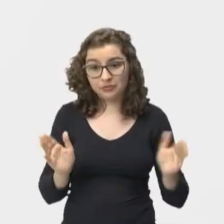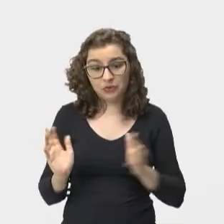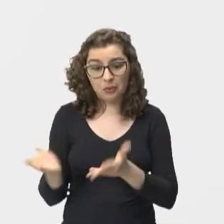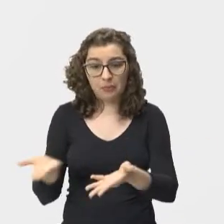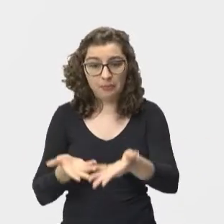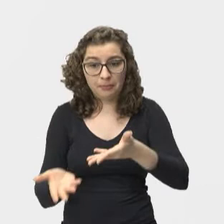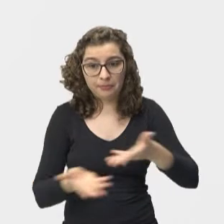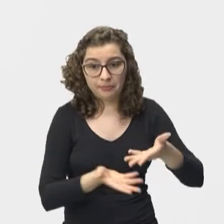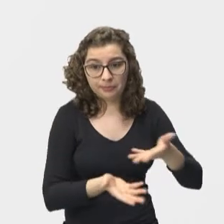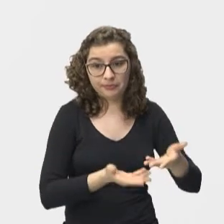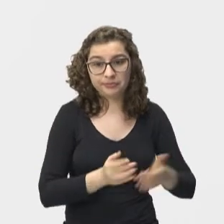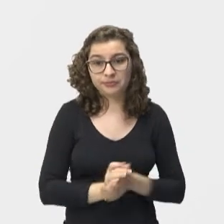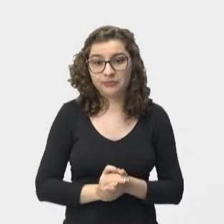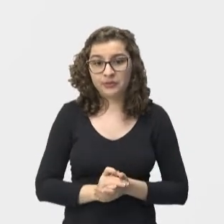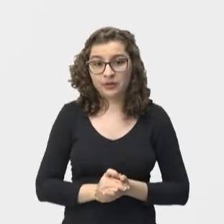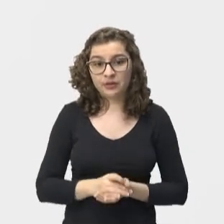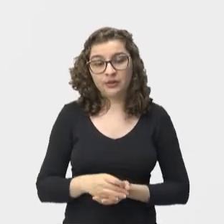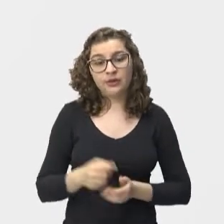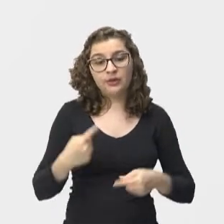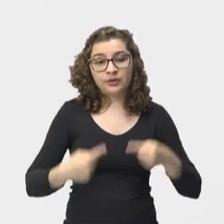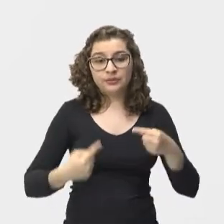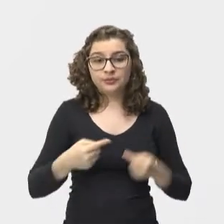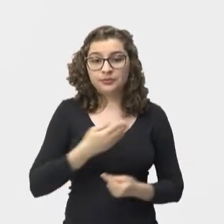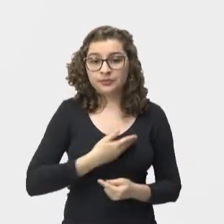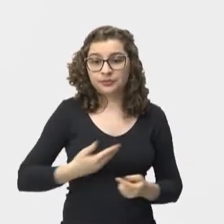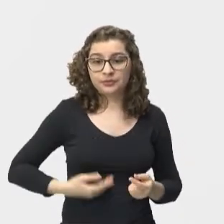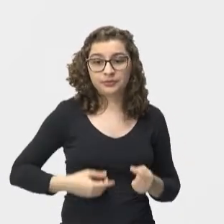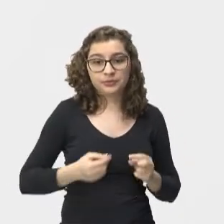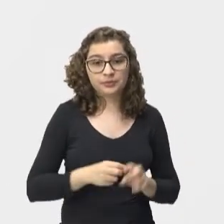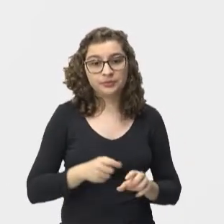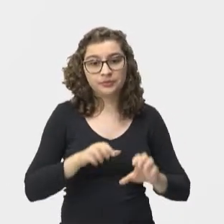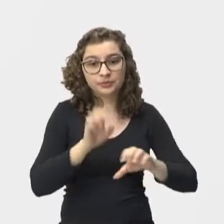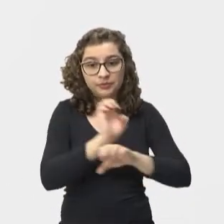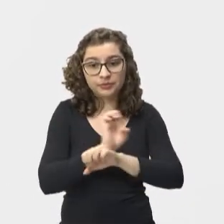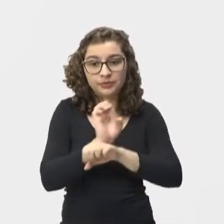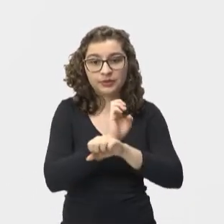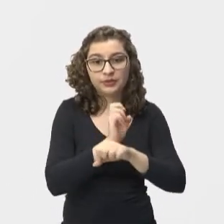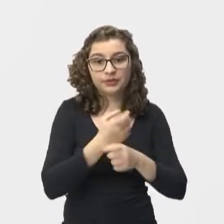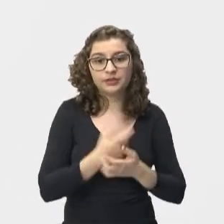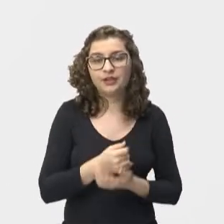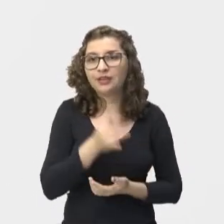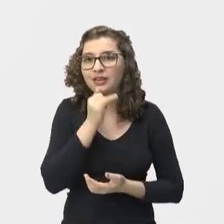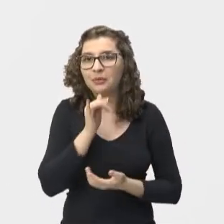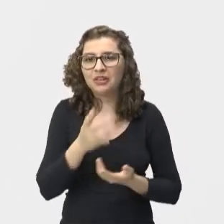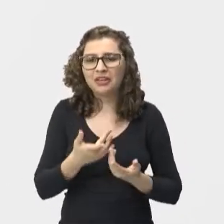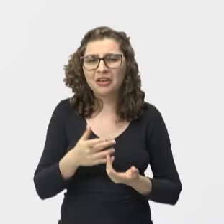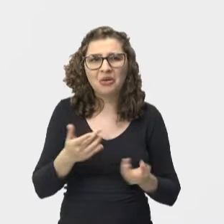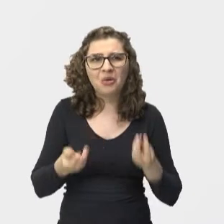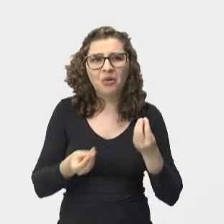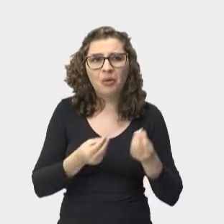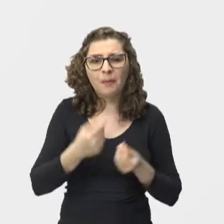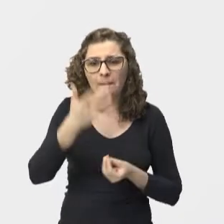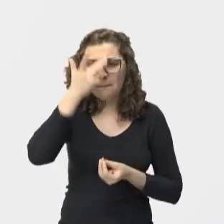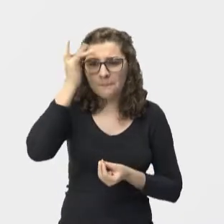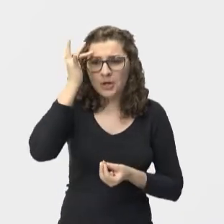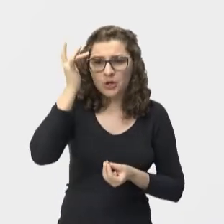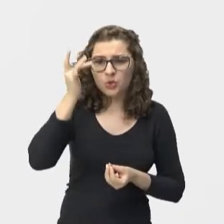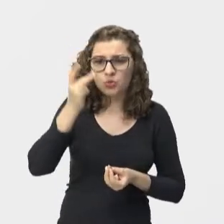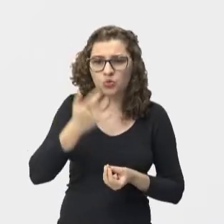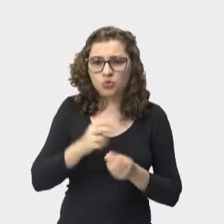isso, ela é uma política pública de Estado. É uma política que independe da vontade do governante. Tem até governante que quer acabar com o SUS,